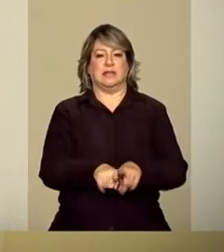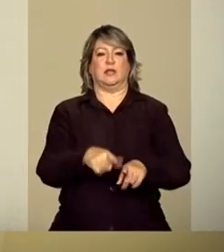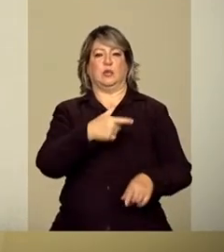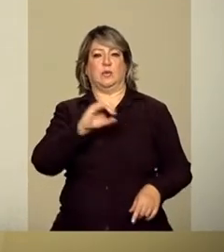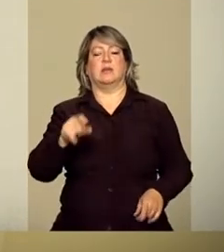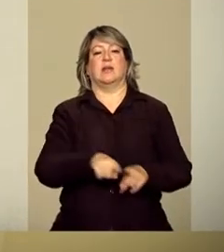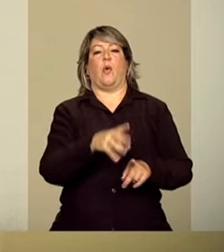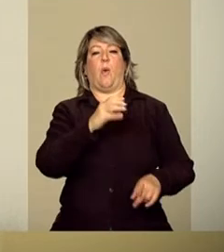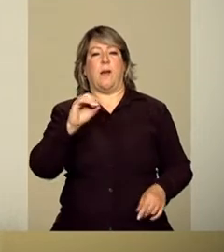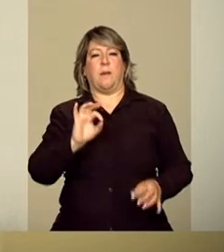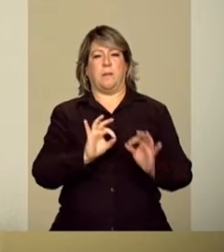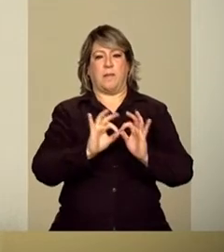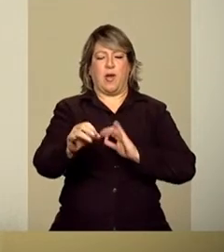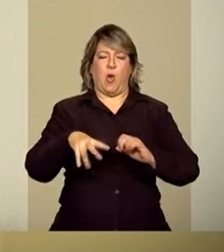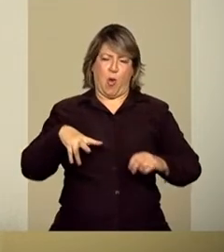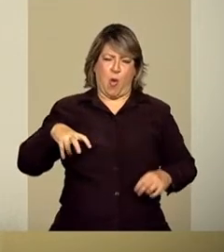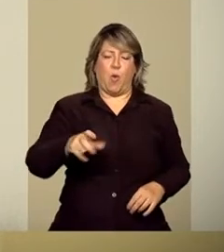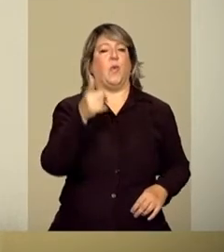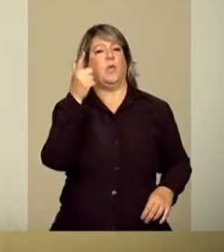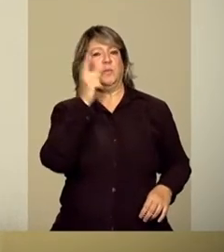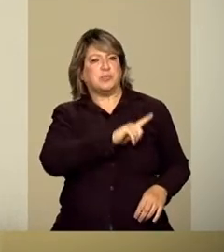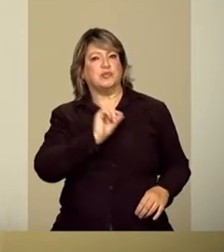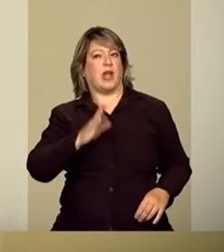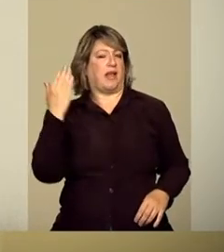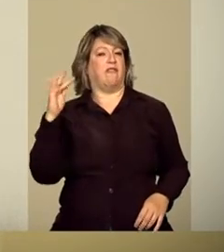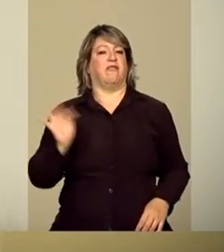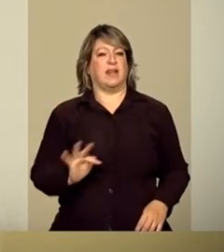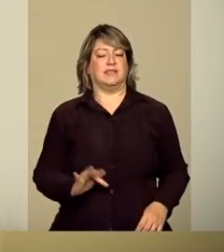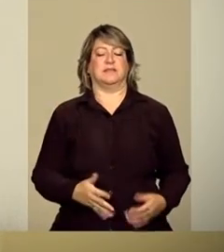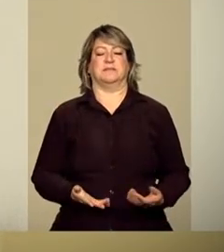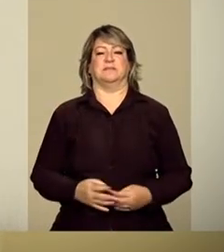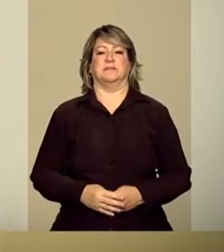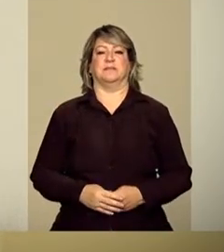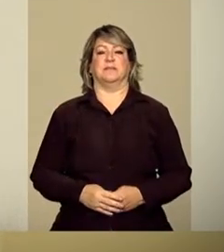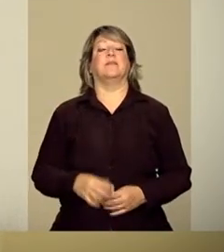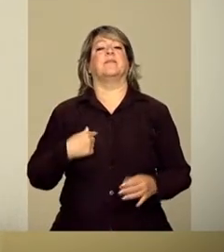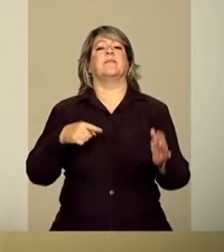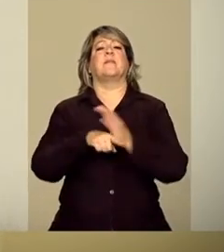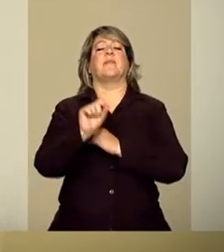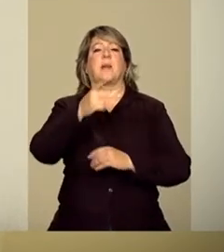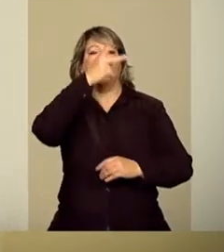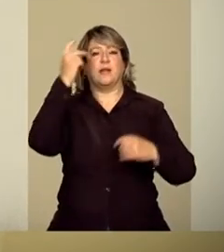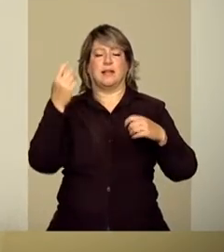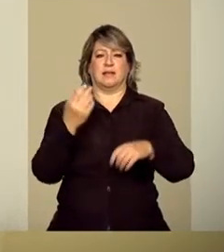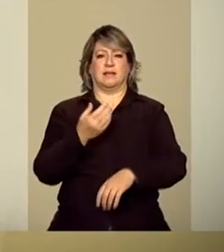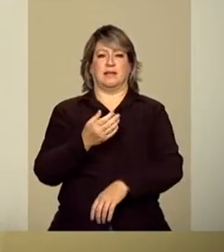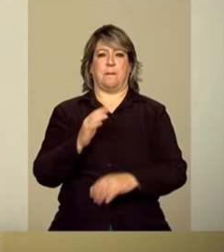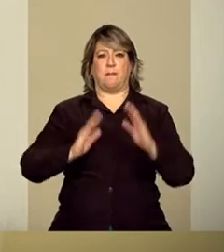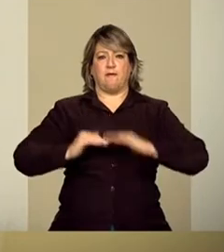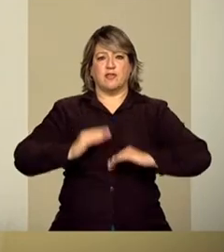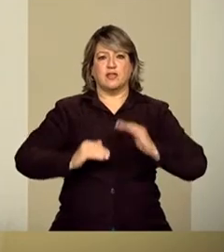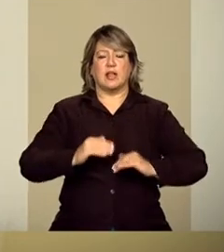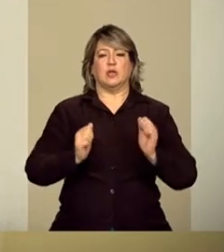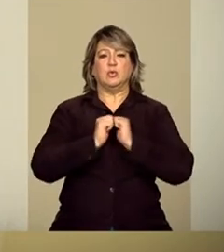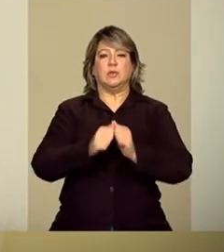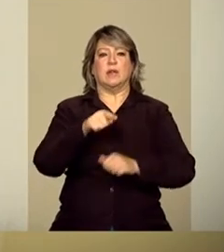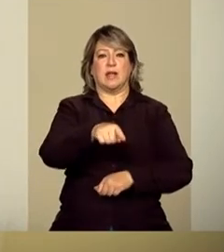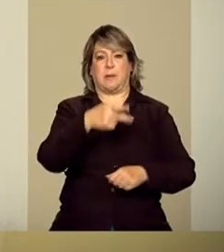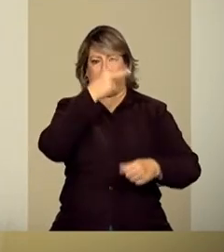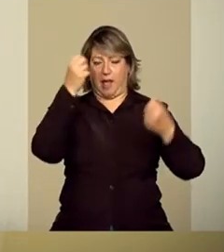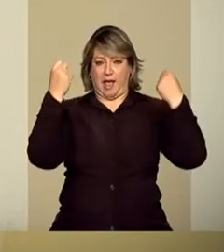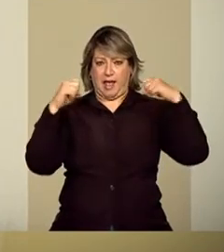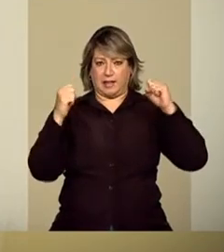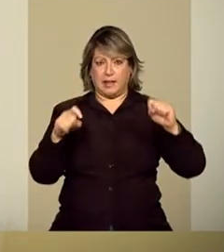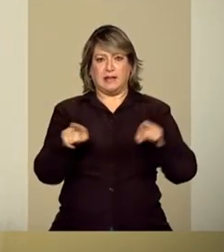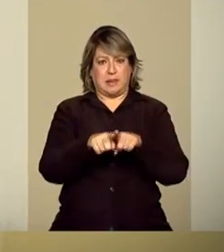Que beleza, presidenta. Agora explica pra gente, os técnicos e outros profissionais que acompanham os atletas também recebem apoio do governo?